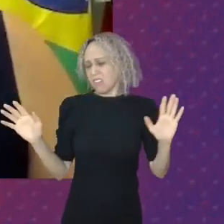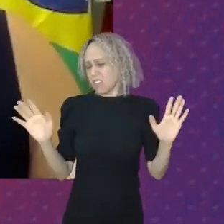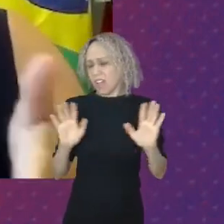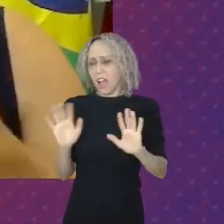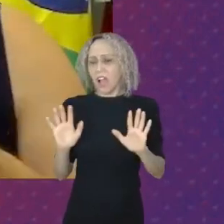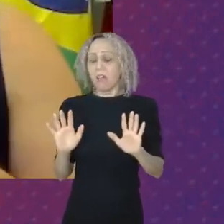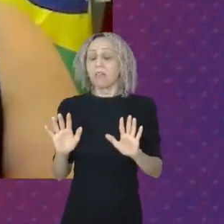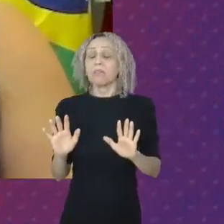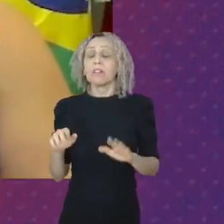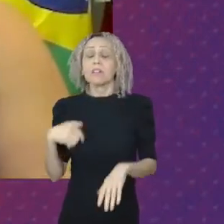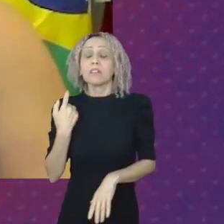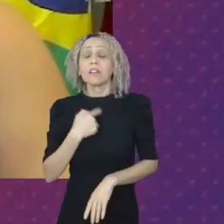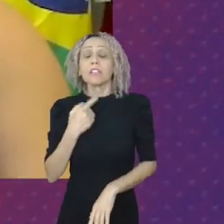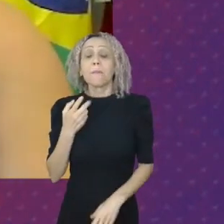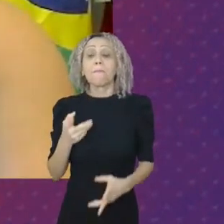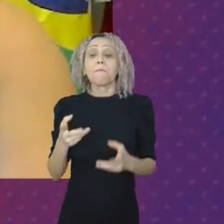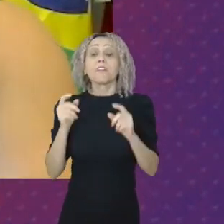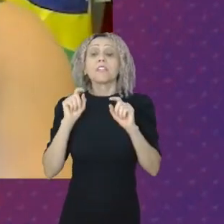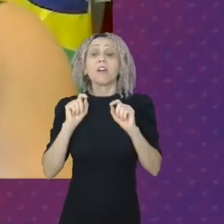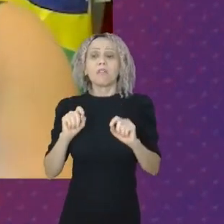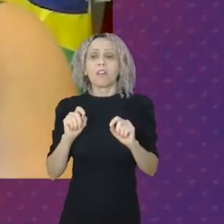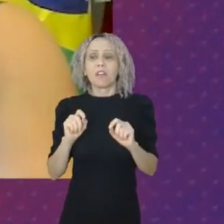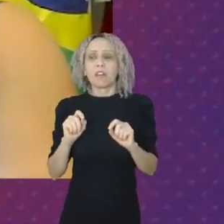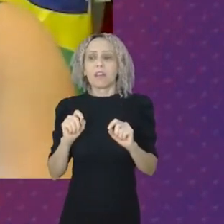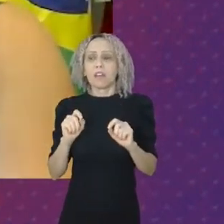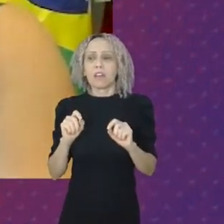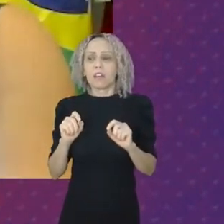e inclusive a própria